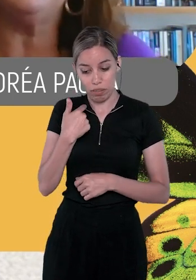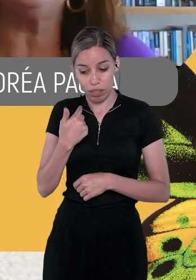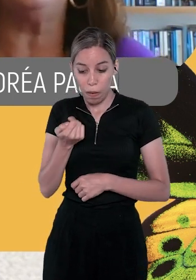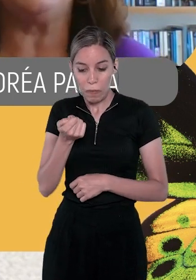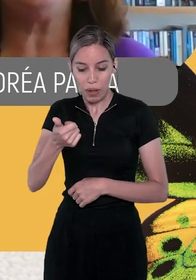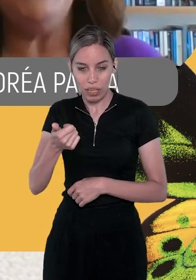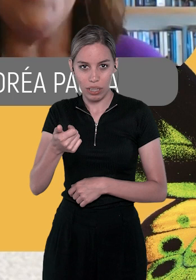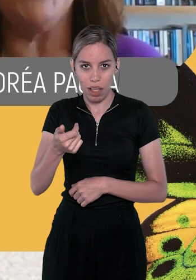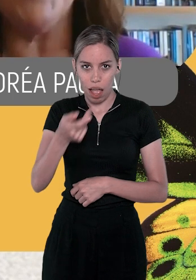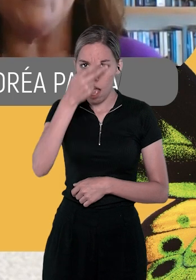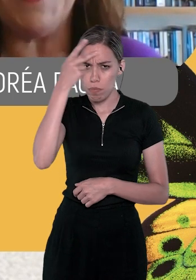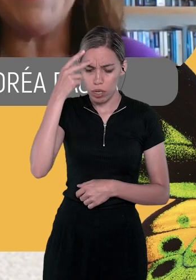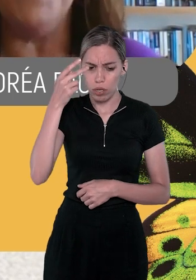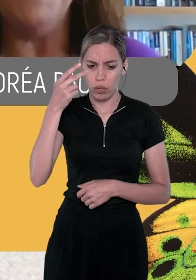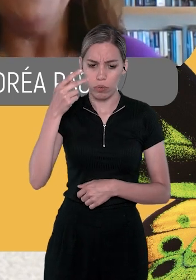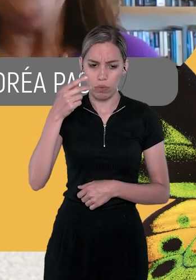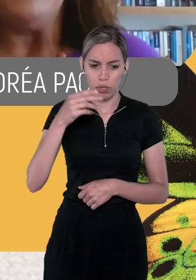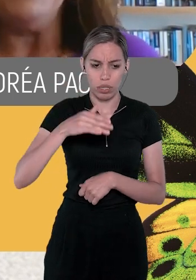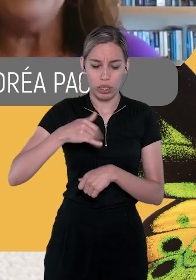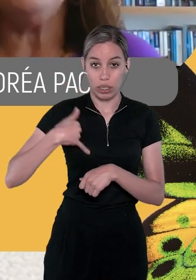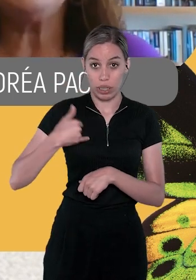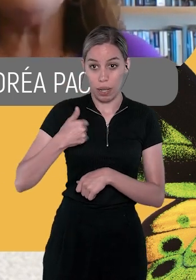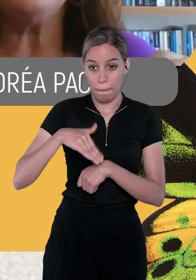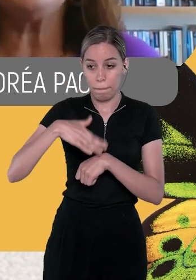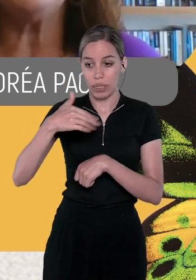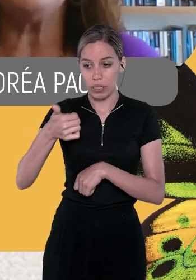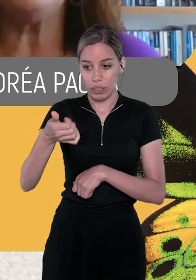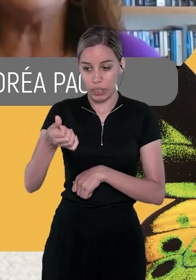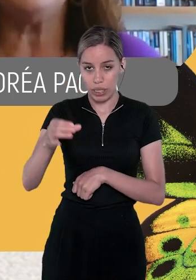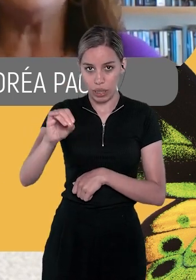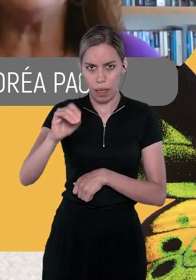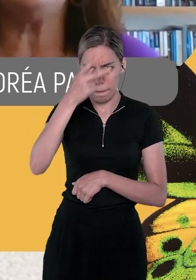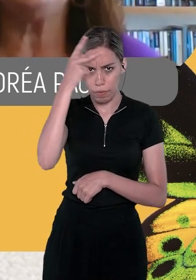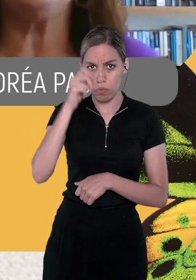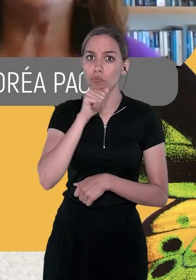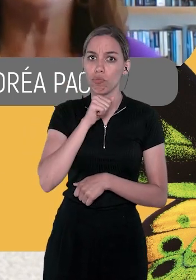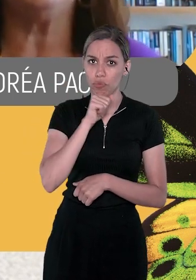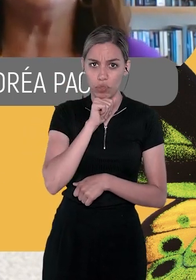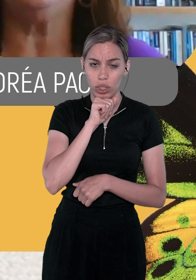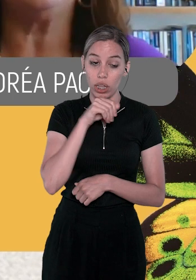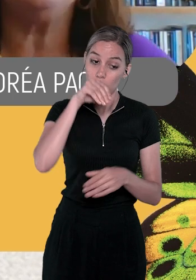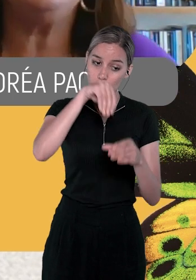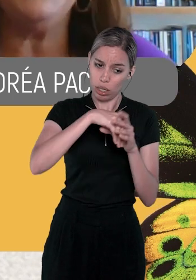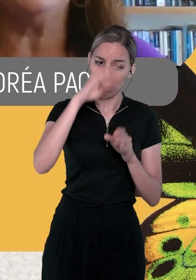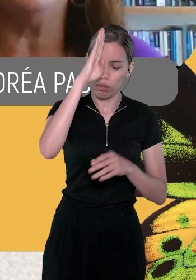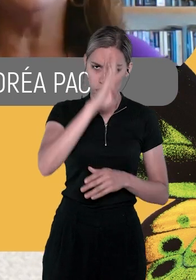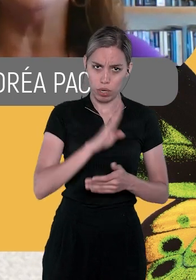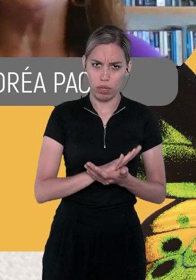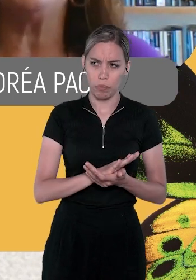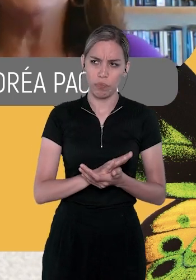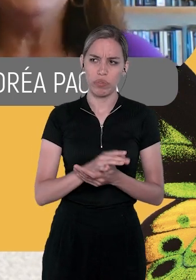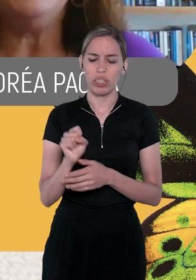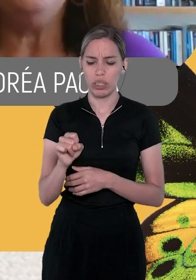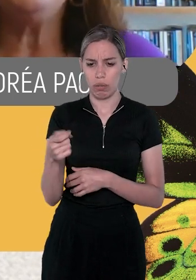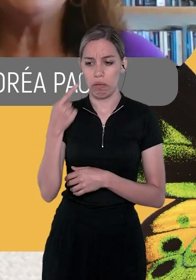anos é considerado idoso no Brasil. E quando você pega essa geração que hoje tem 60, 70, até 80